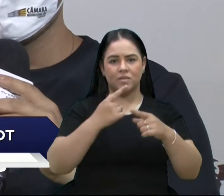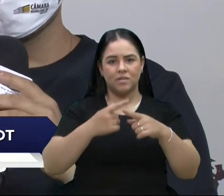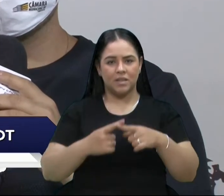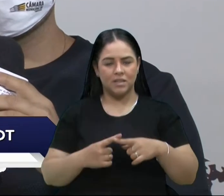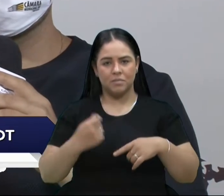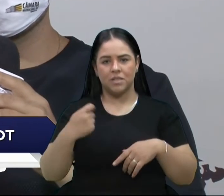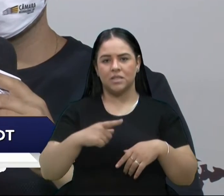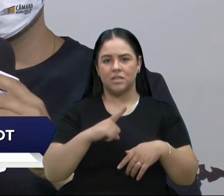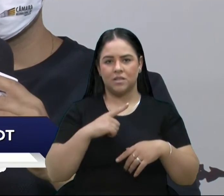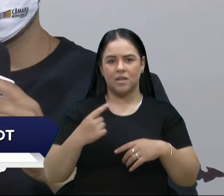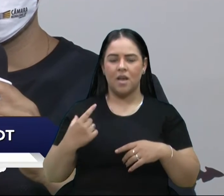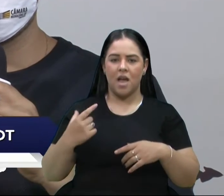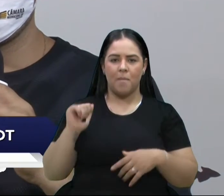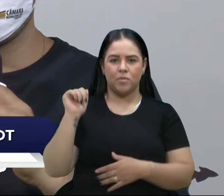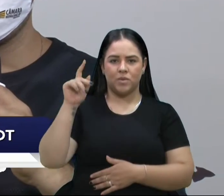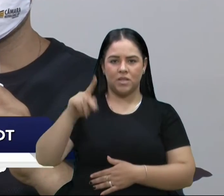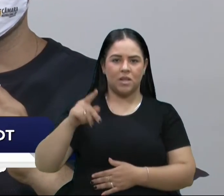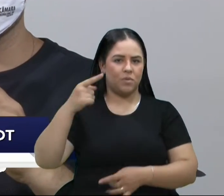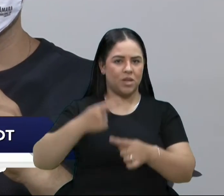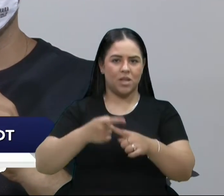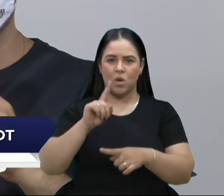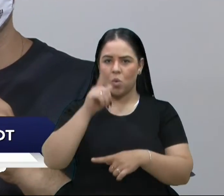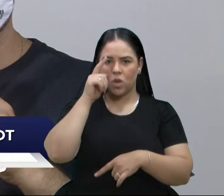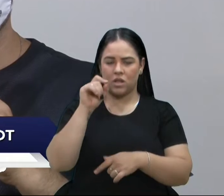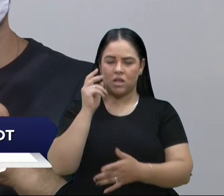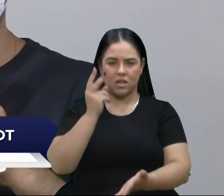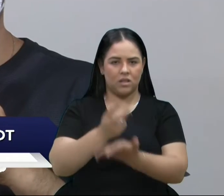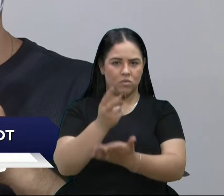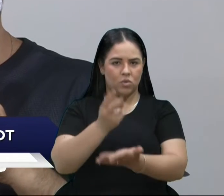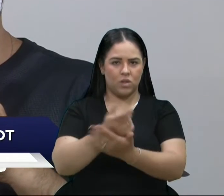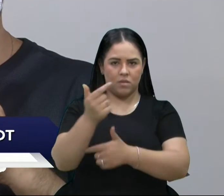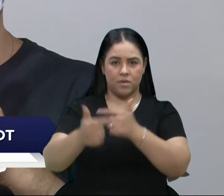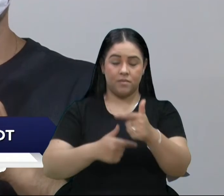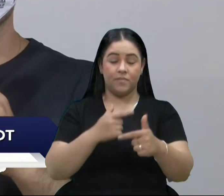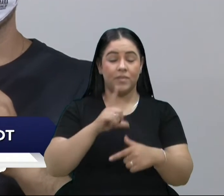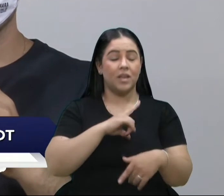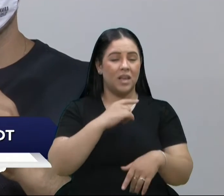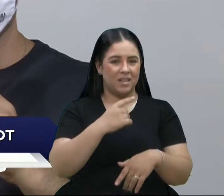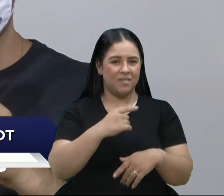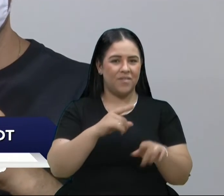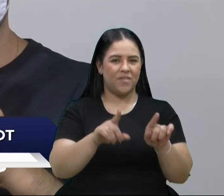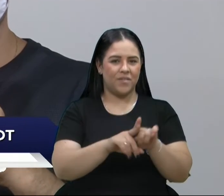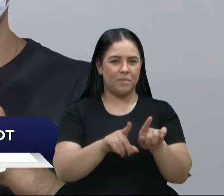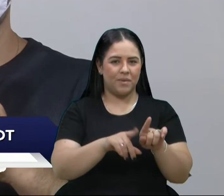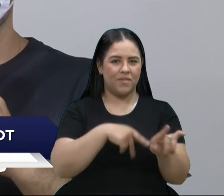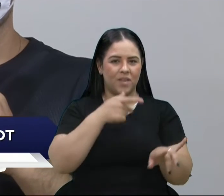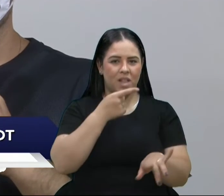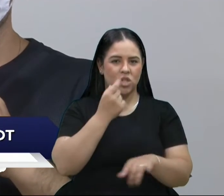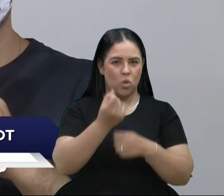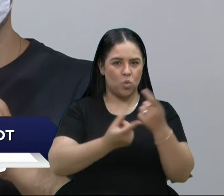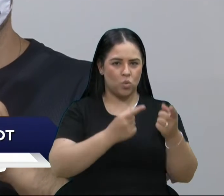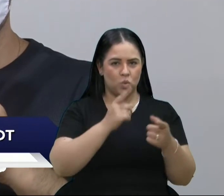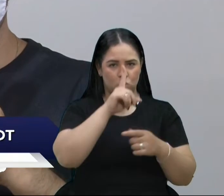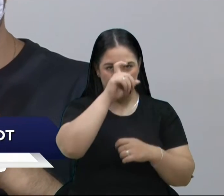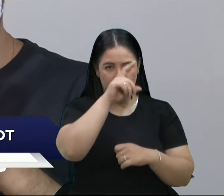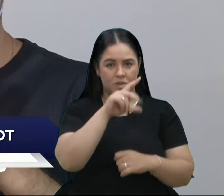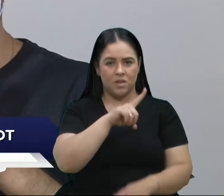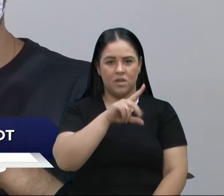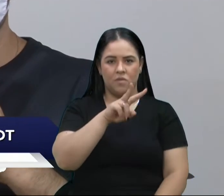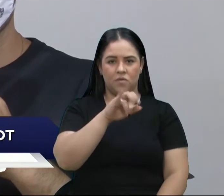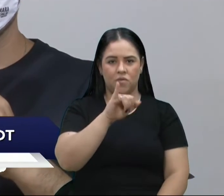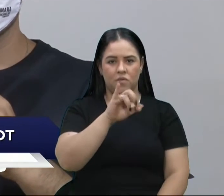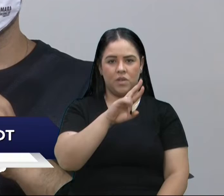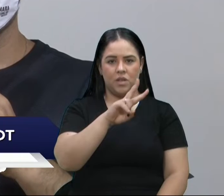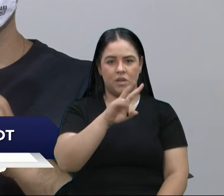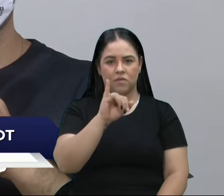cirurgia. Então, nós observamos também o desabafo de alguns hospitais aqui que estiveram presentes, o Vivi Ramos, o Hospital